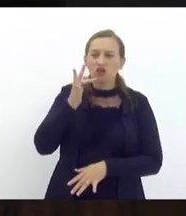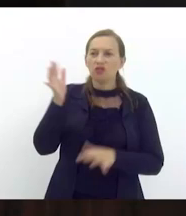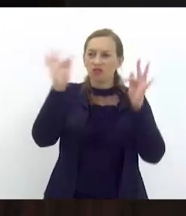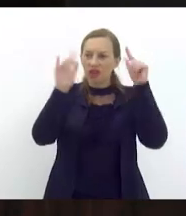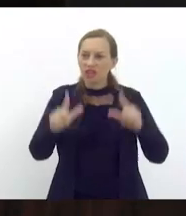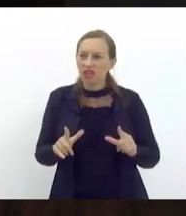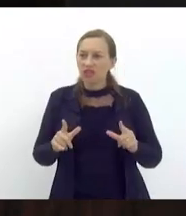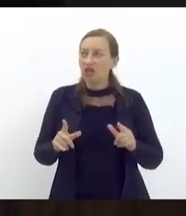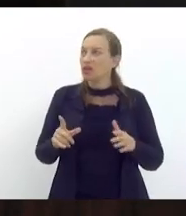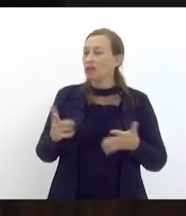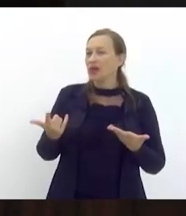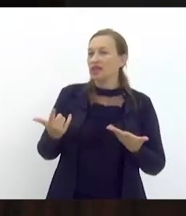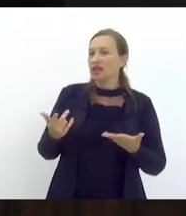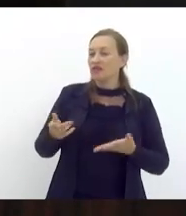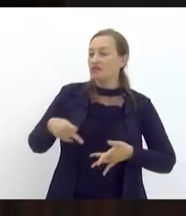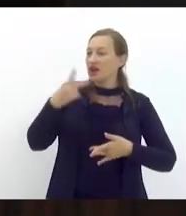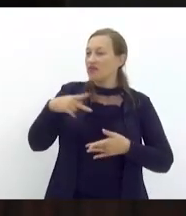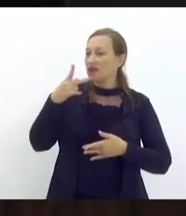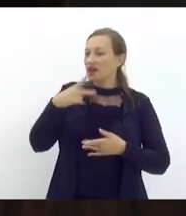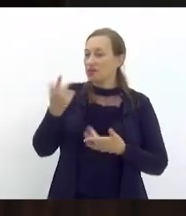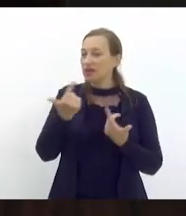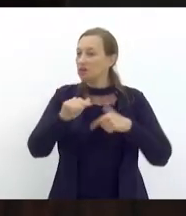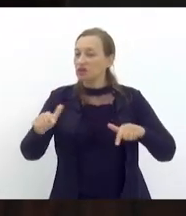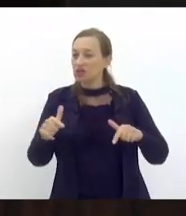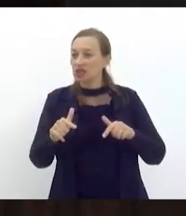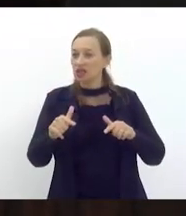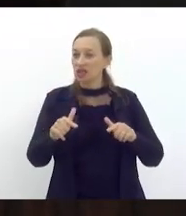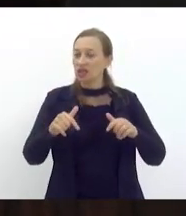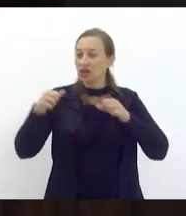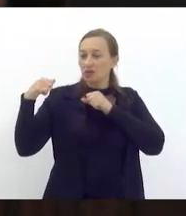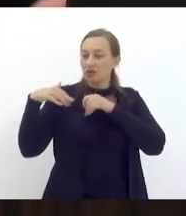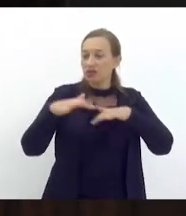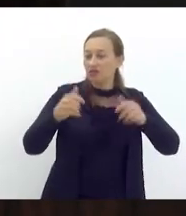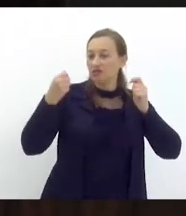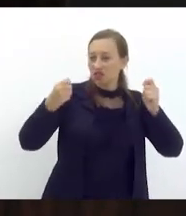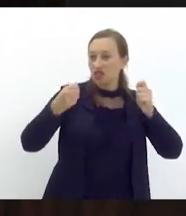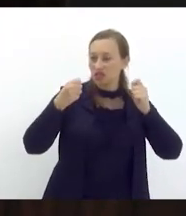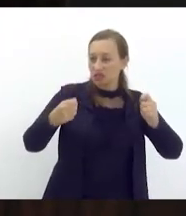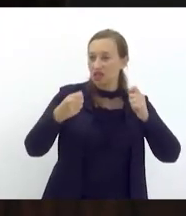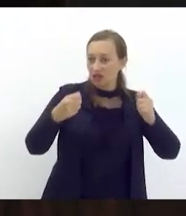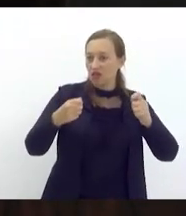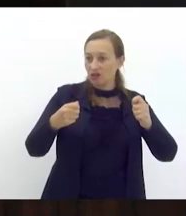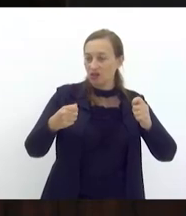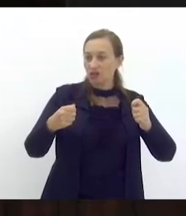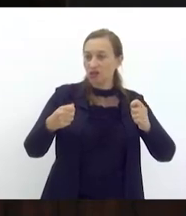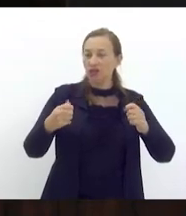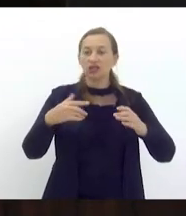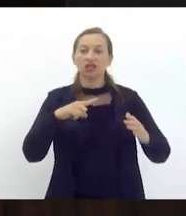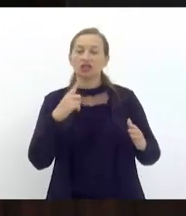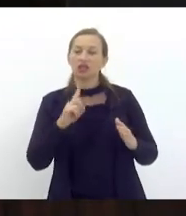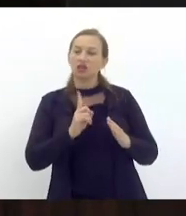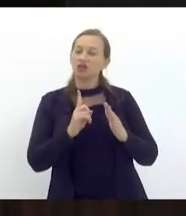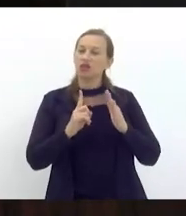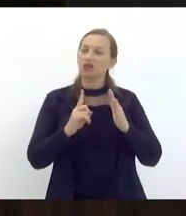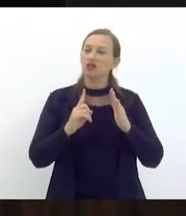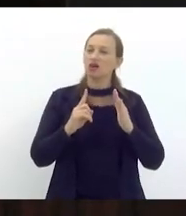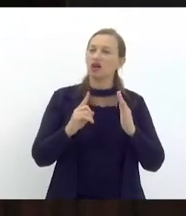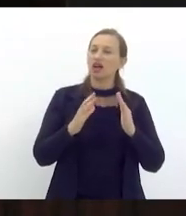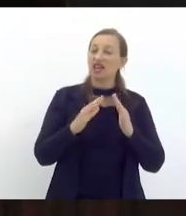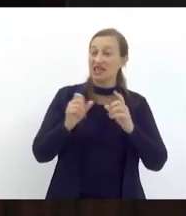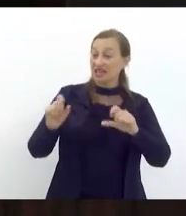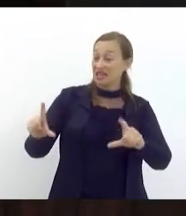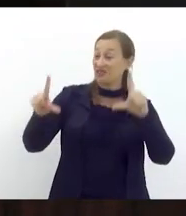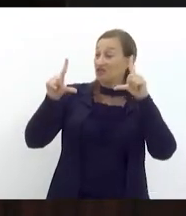adianta a gente se empolgar só para não ter manifestação na porta da casa da gente ou para querer sair no outro dia bem na foto Deputado Bruno gaglia